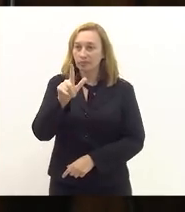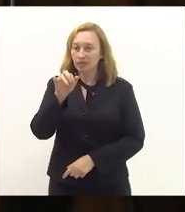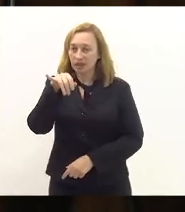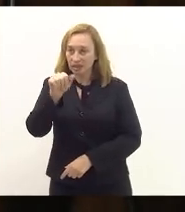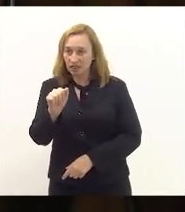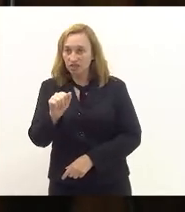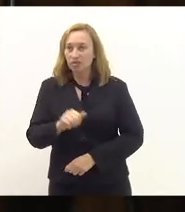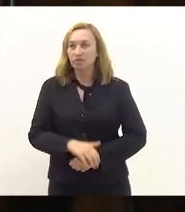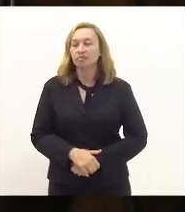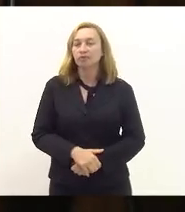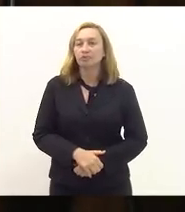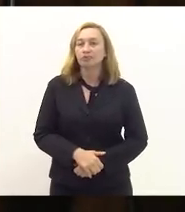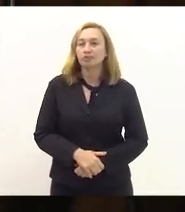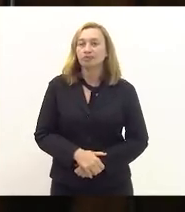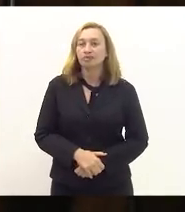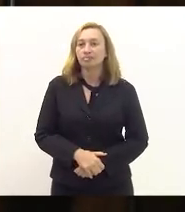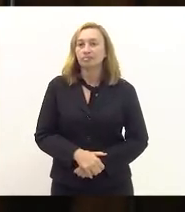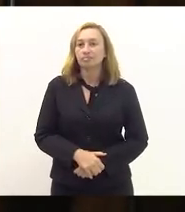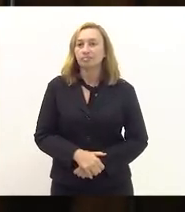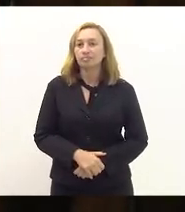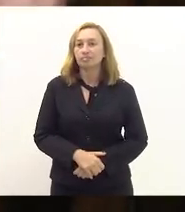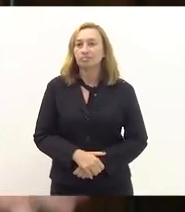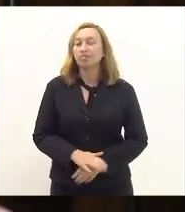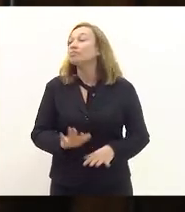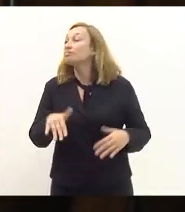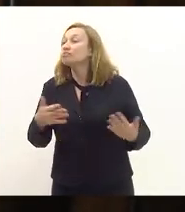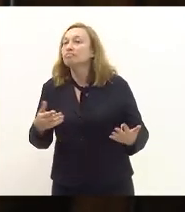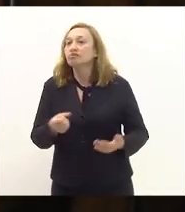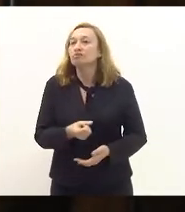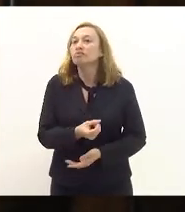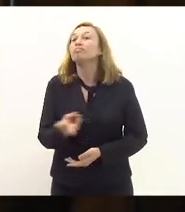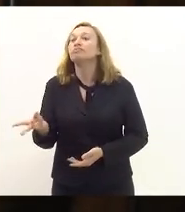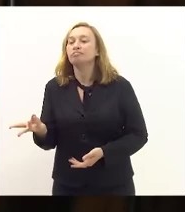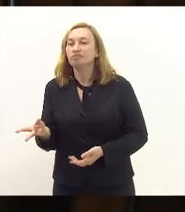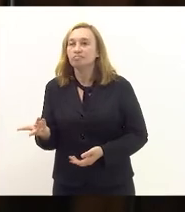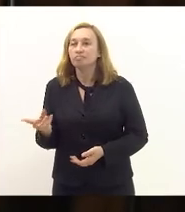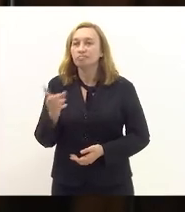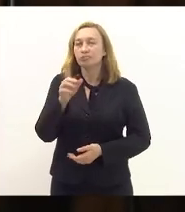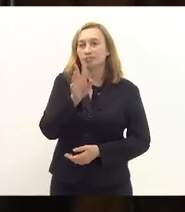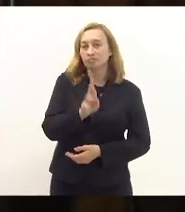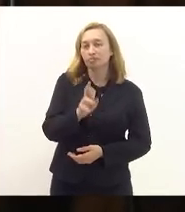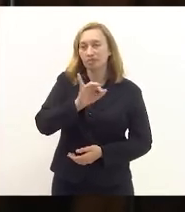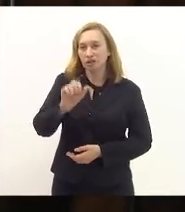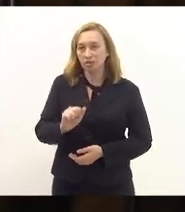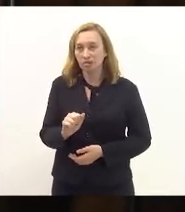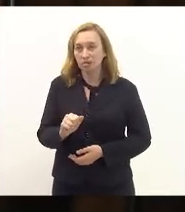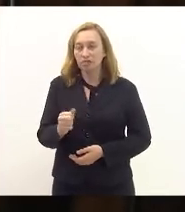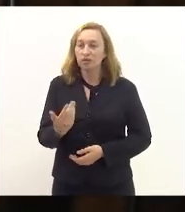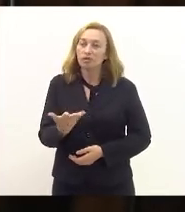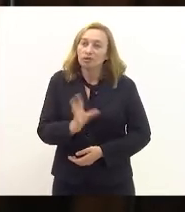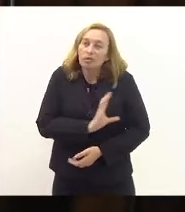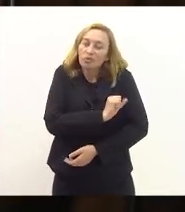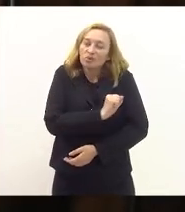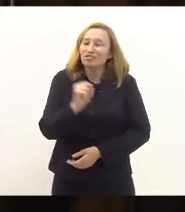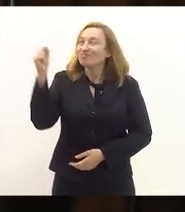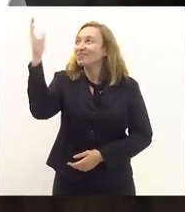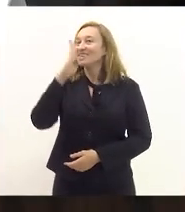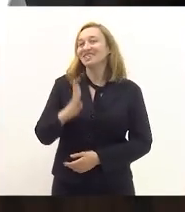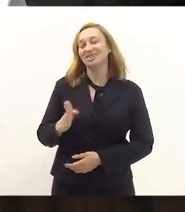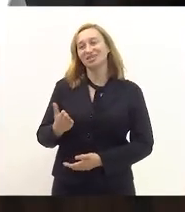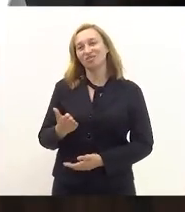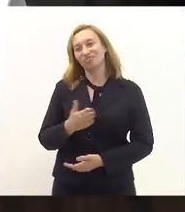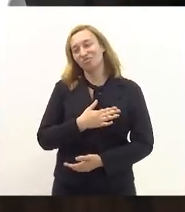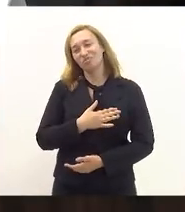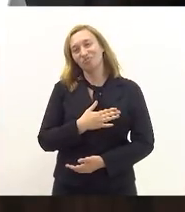de Andrade. E quais são essas qualidades do Brizola? O amor ao Brasil, meus amigos e amigas.